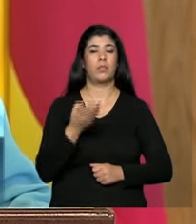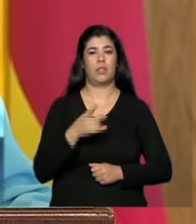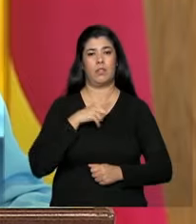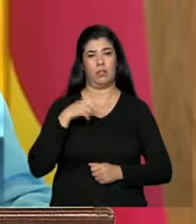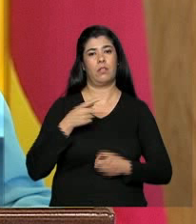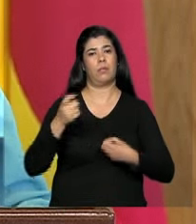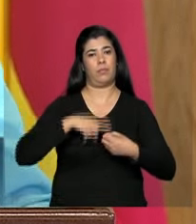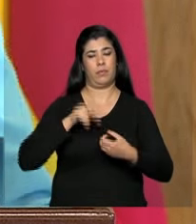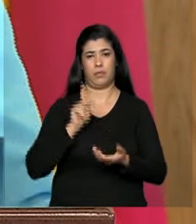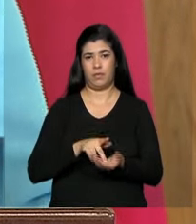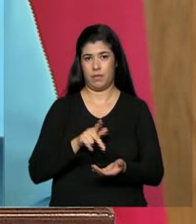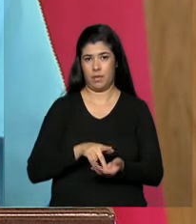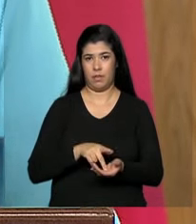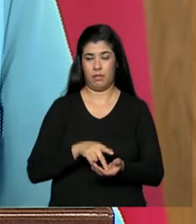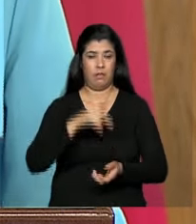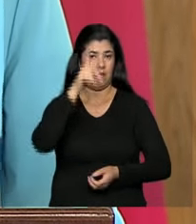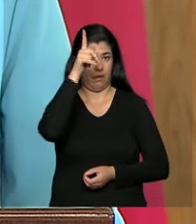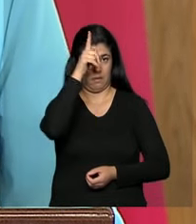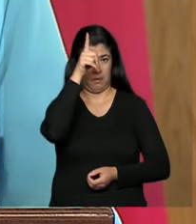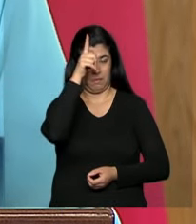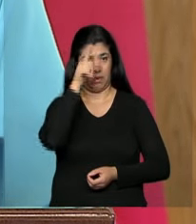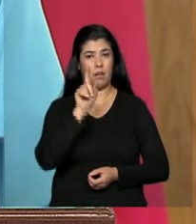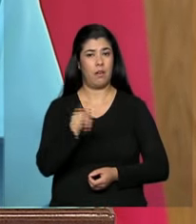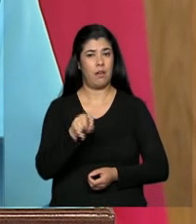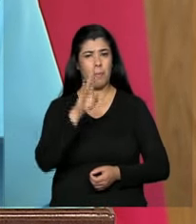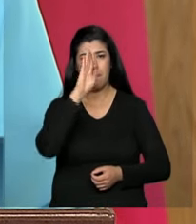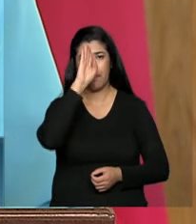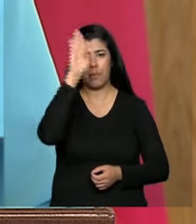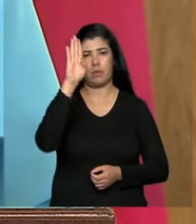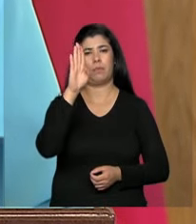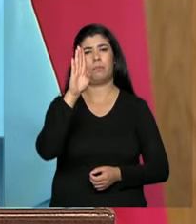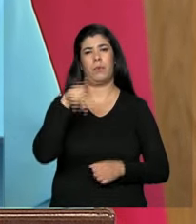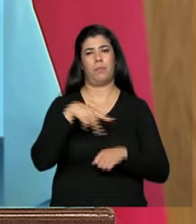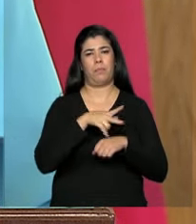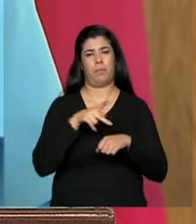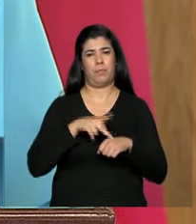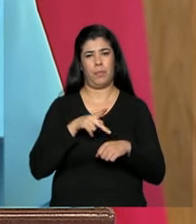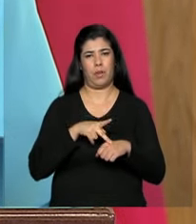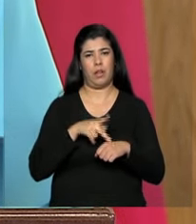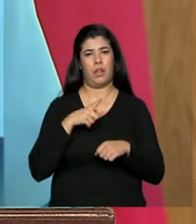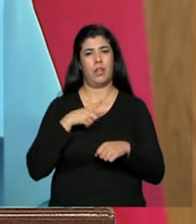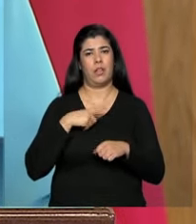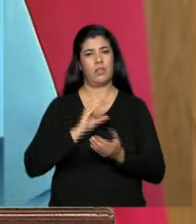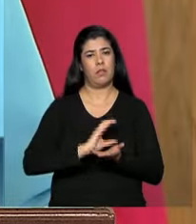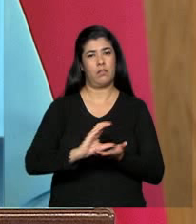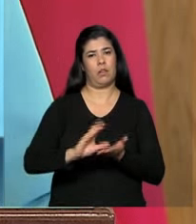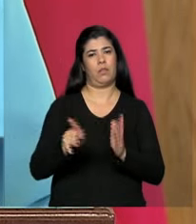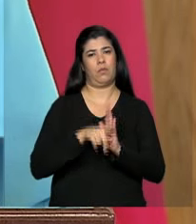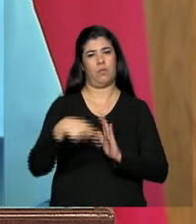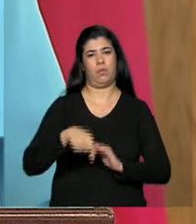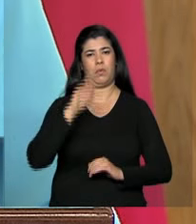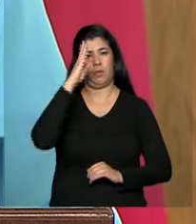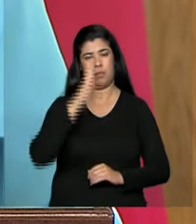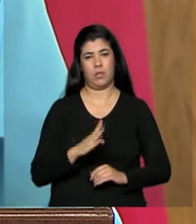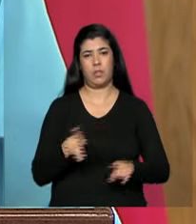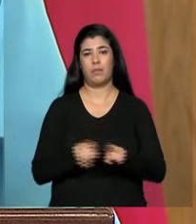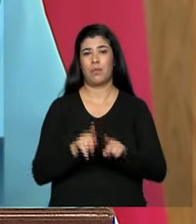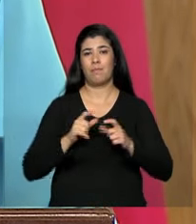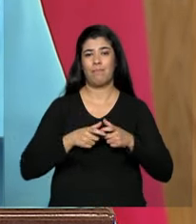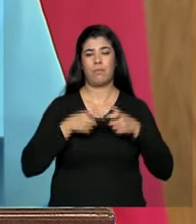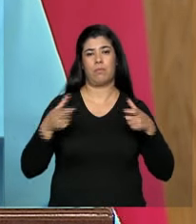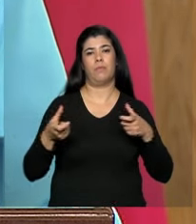parceria. A Alemanha é um dos principais investidores no Brasil e seu maior